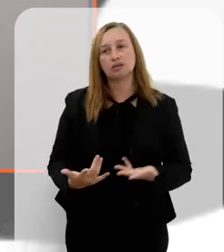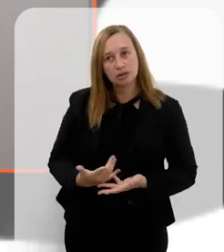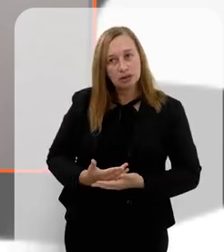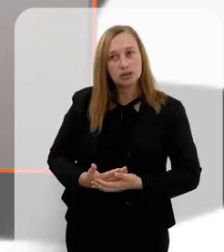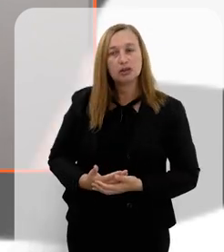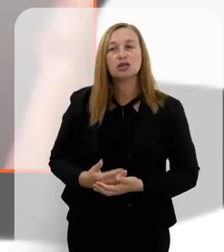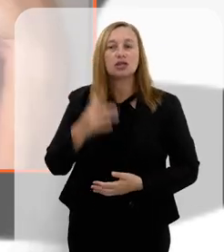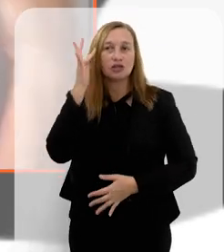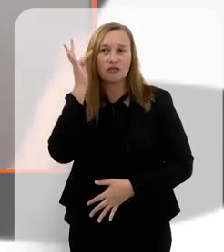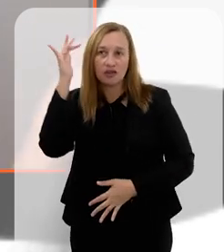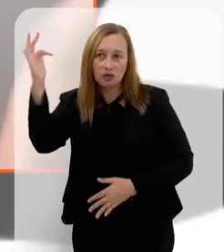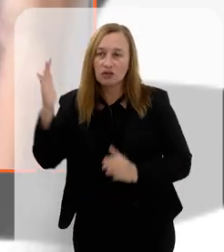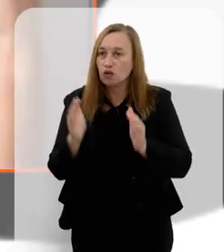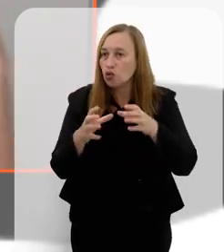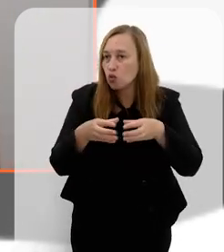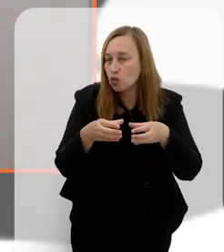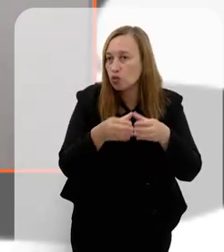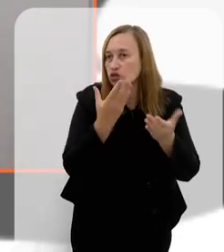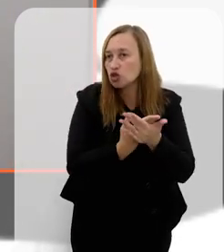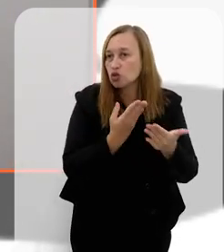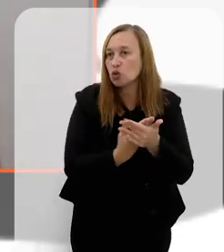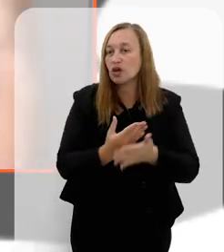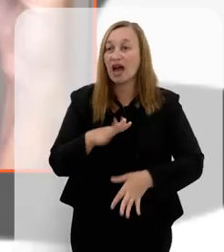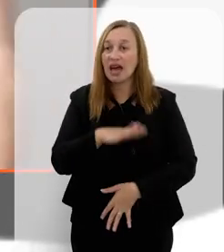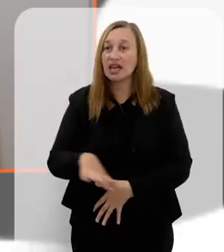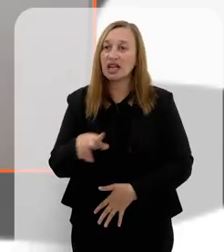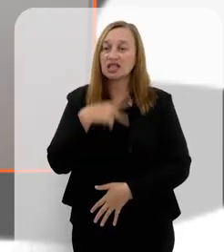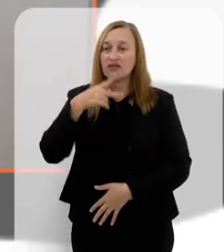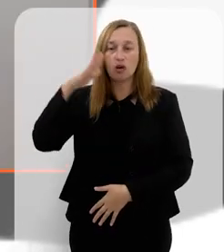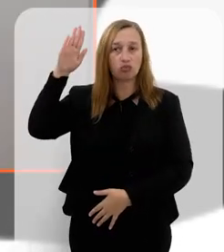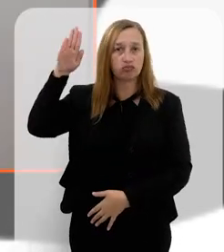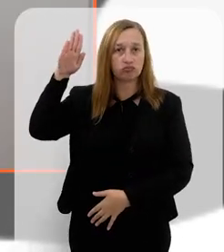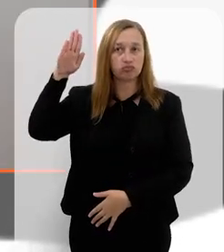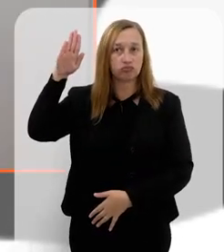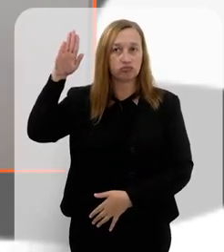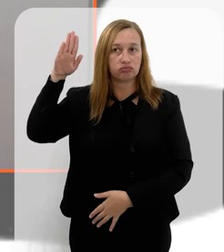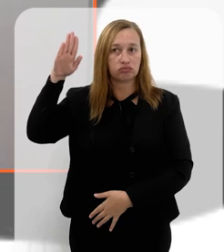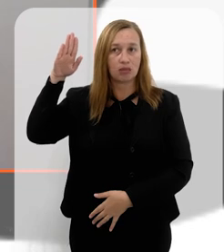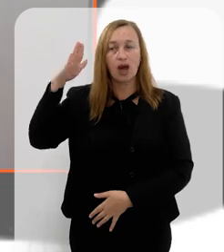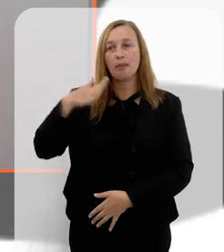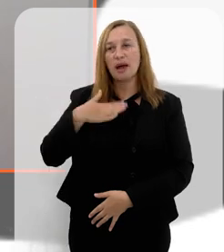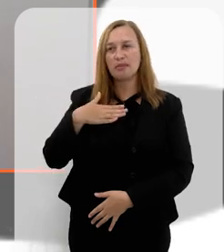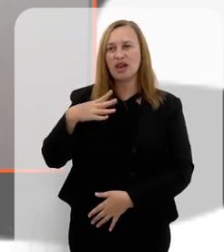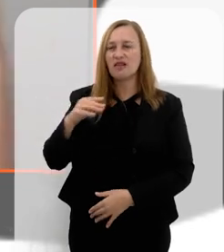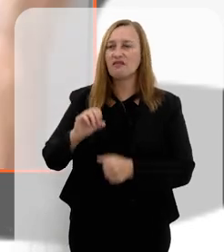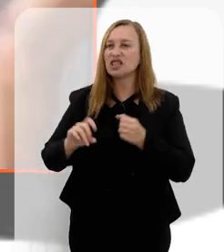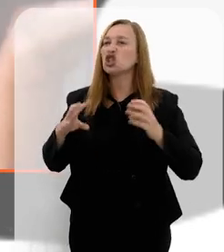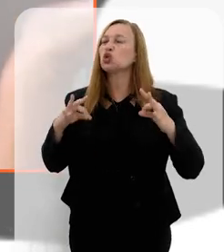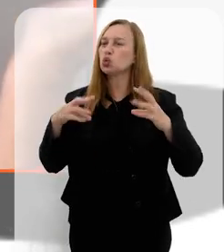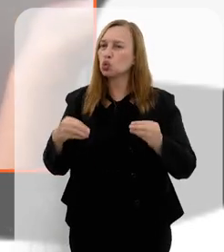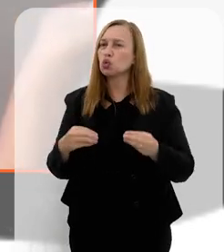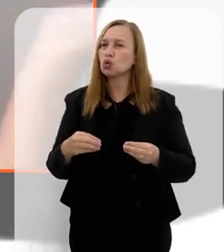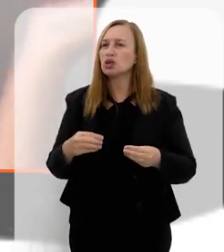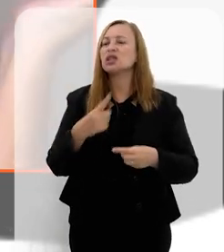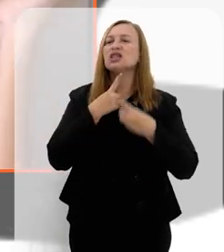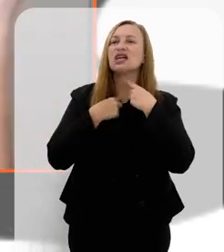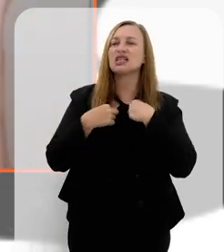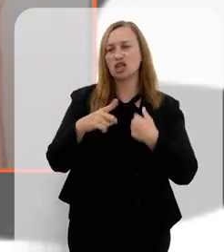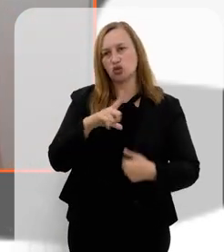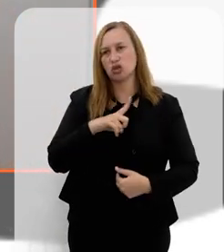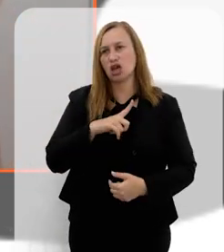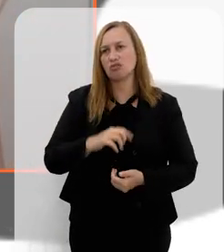um ateliê de filosofia. Aí uma criança levantou o dedo e falou: para mim é fazer tudo o que eu